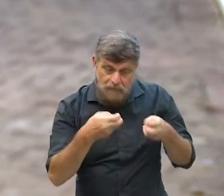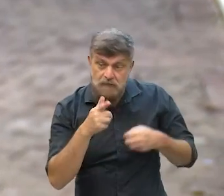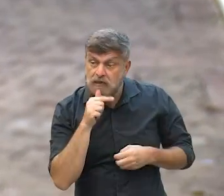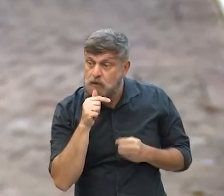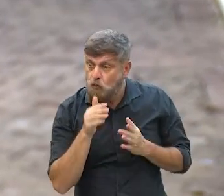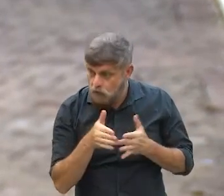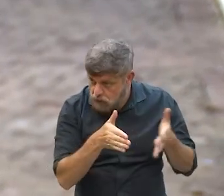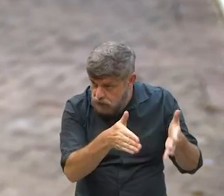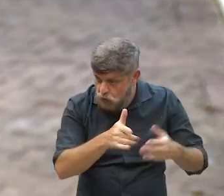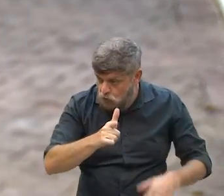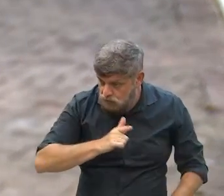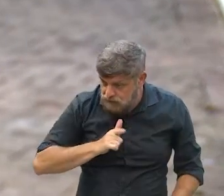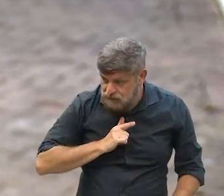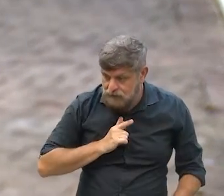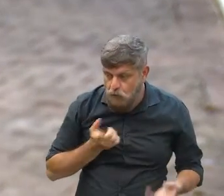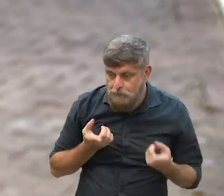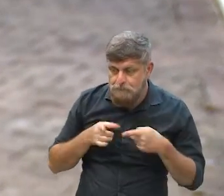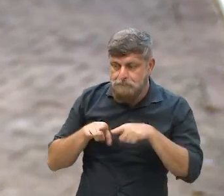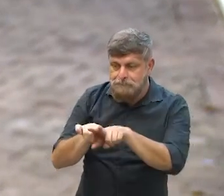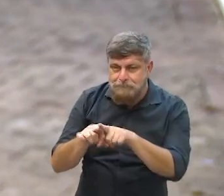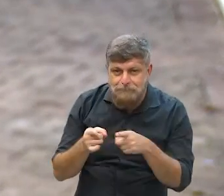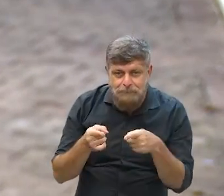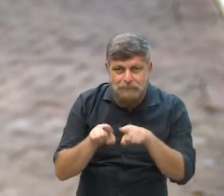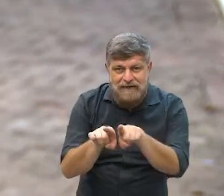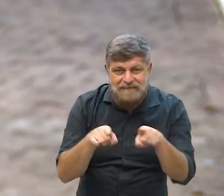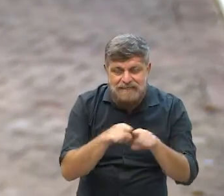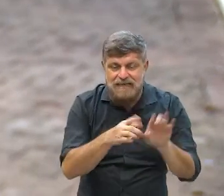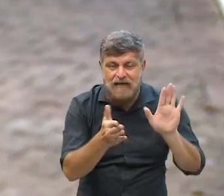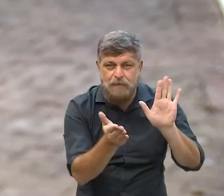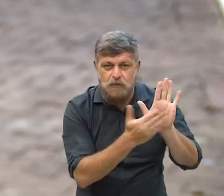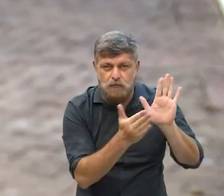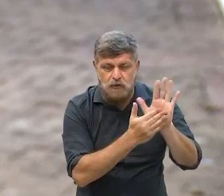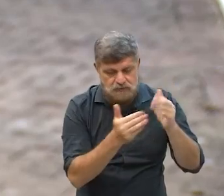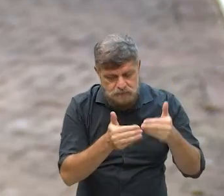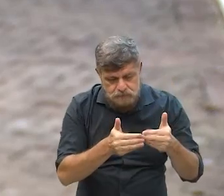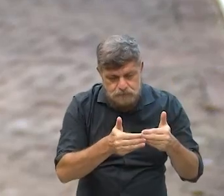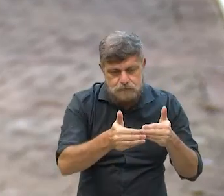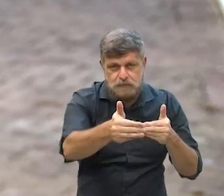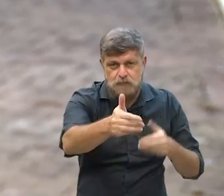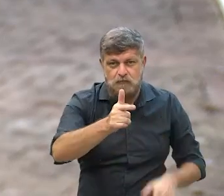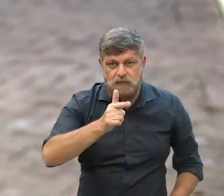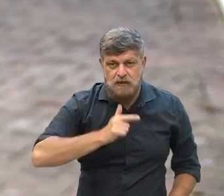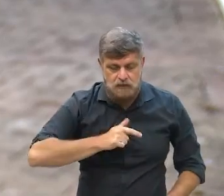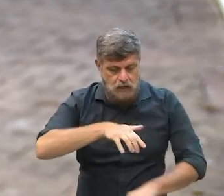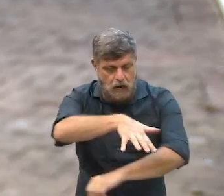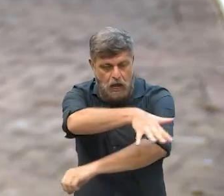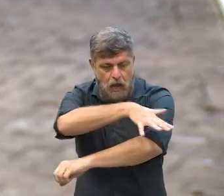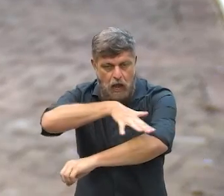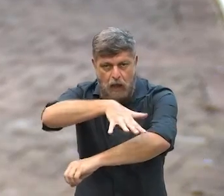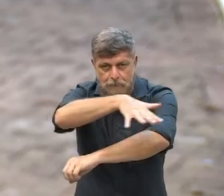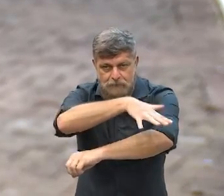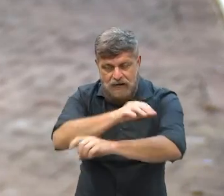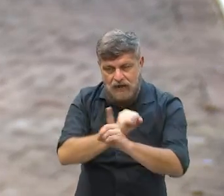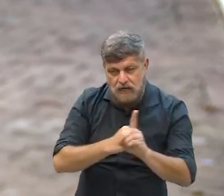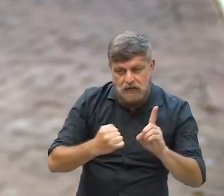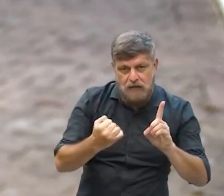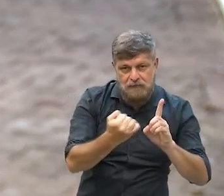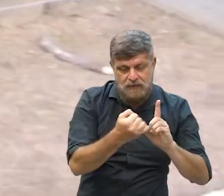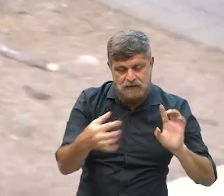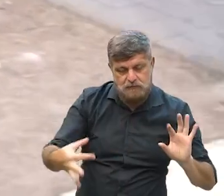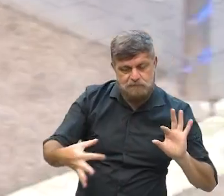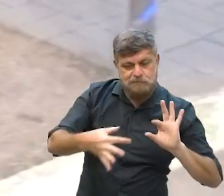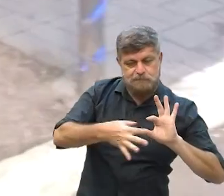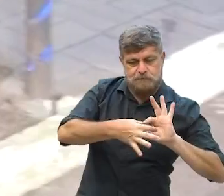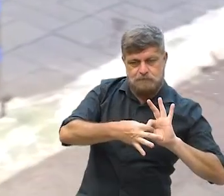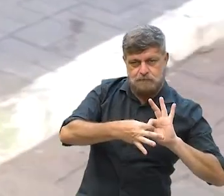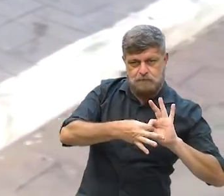Então, junto, em parceria, iniciou-se essa proposta, né, de implantação desse parque socioambiental,